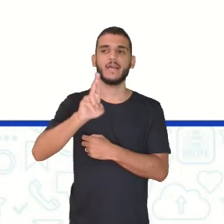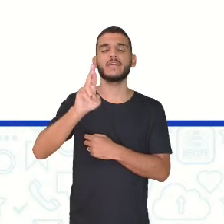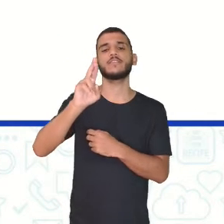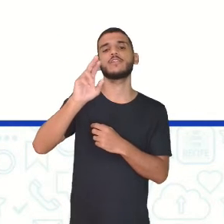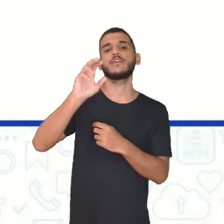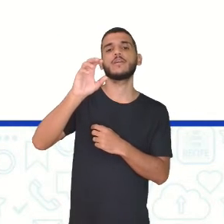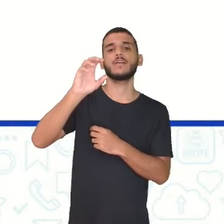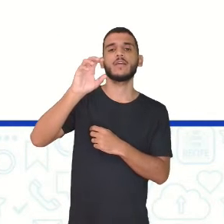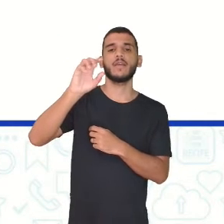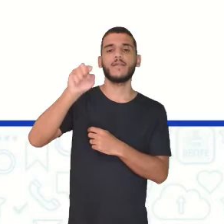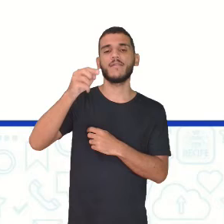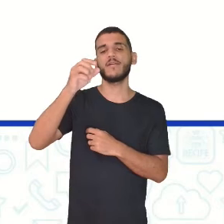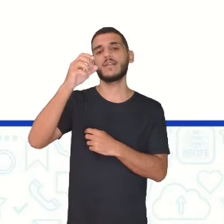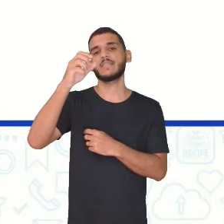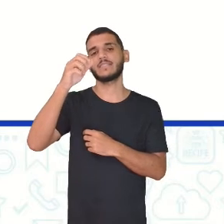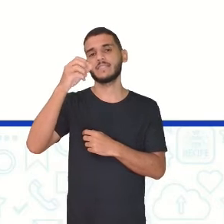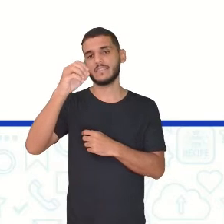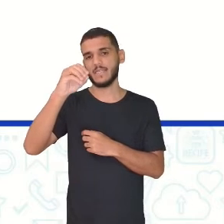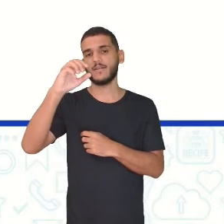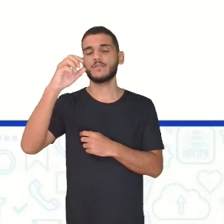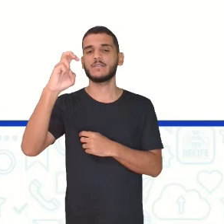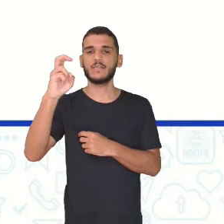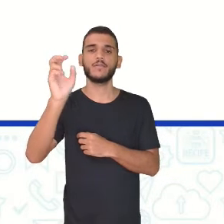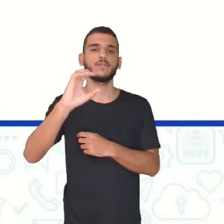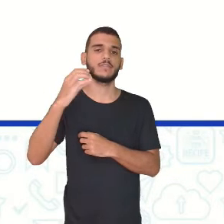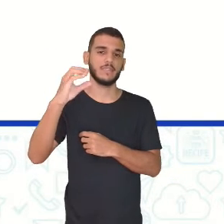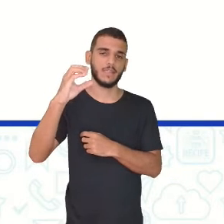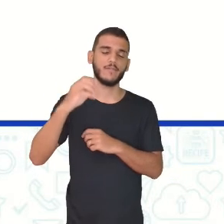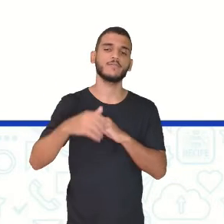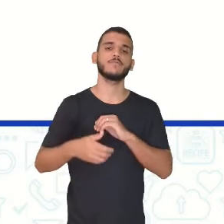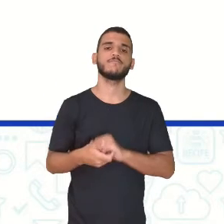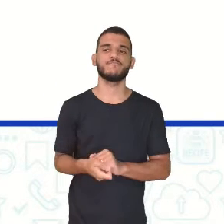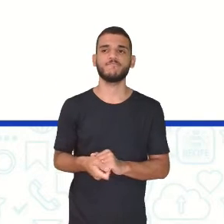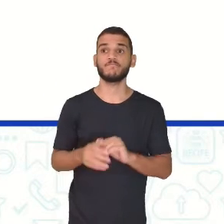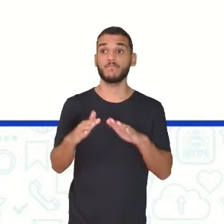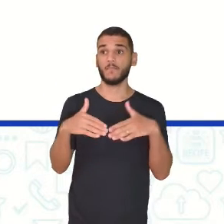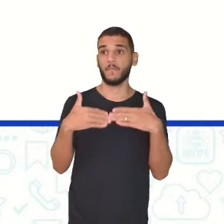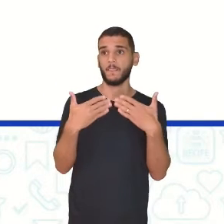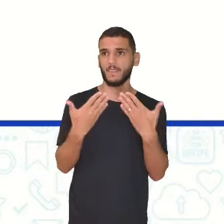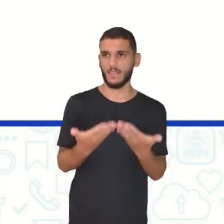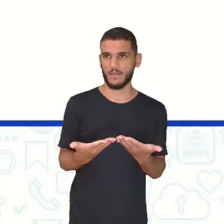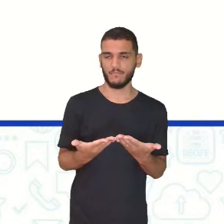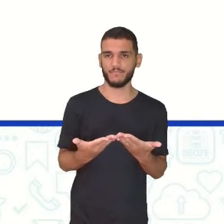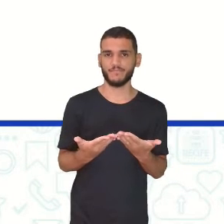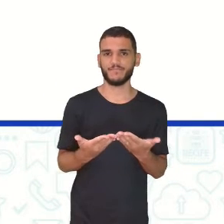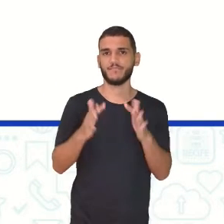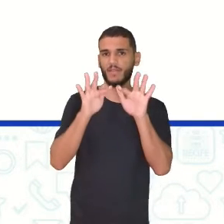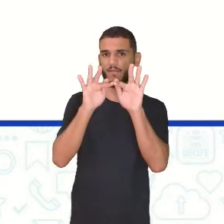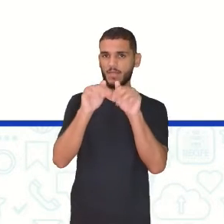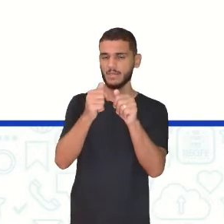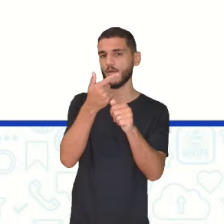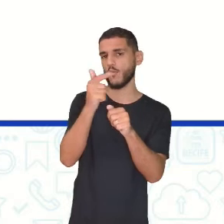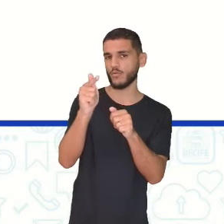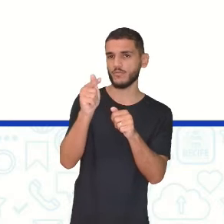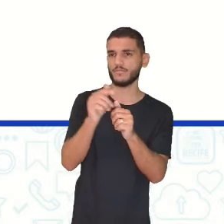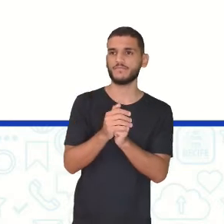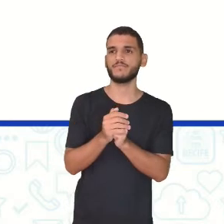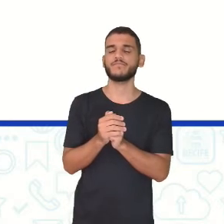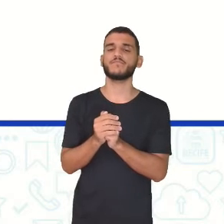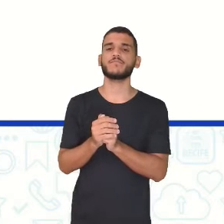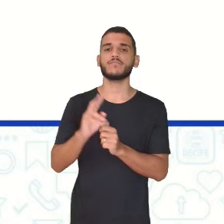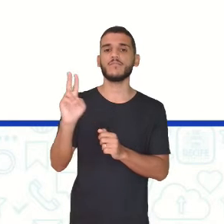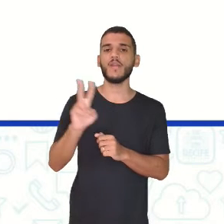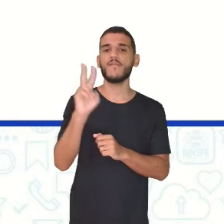15,05. Efetuamos aí a primeira soma. Próximo passo, vamos efetuar a soma aí desses valores totais aí dos